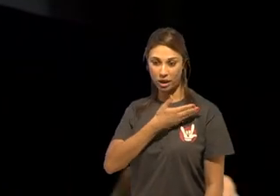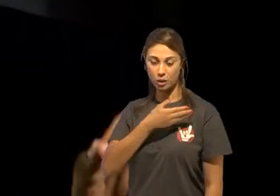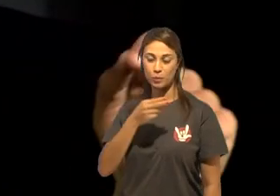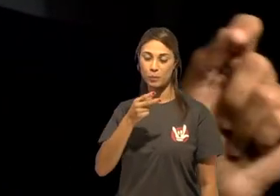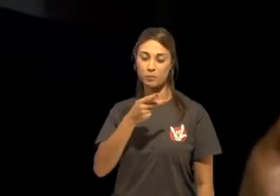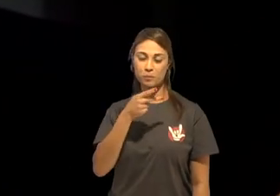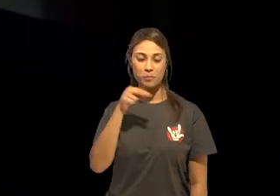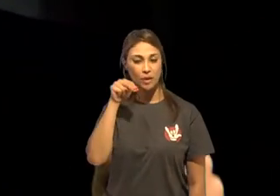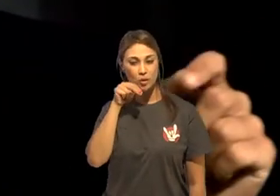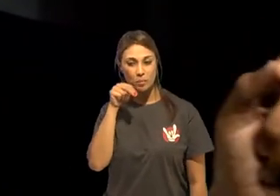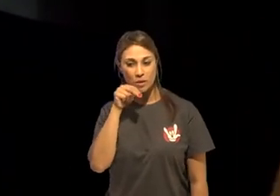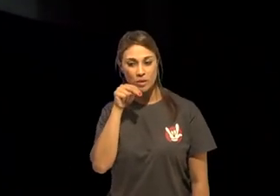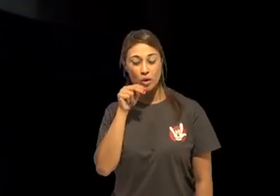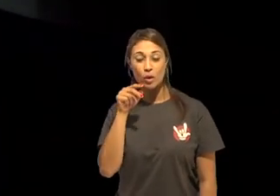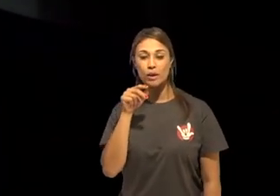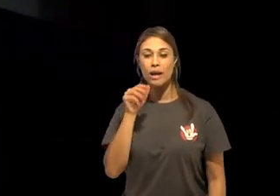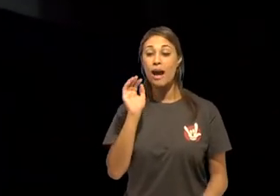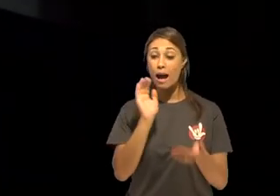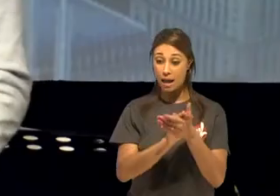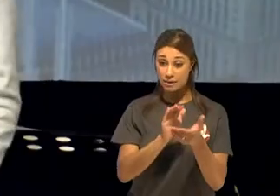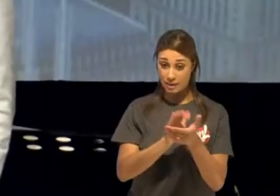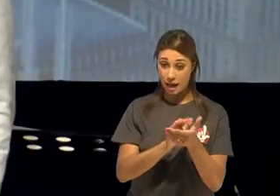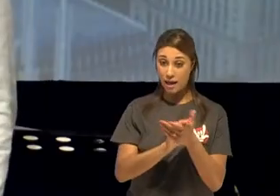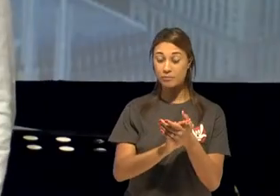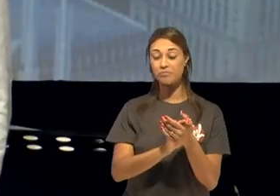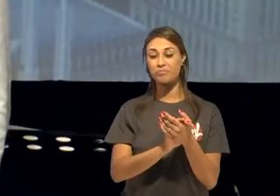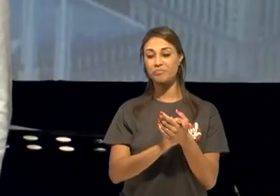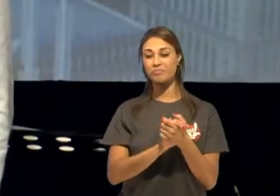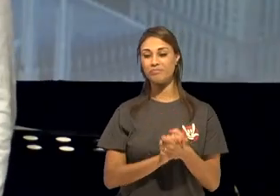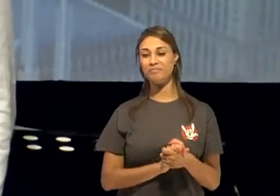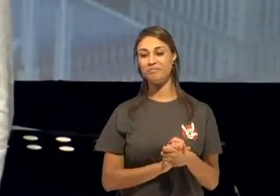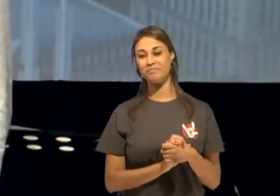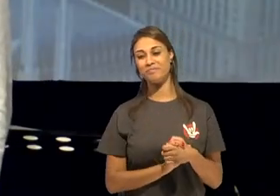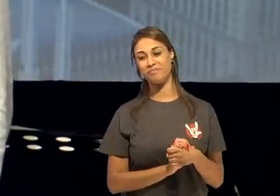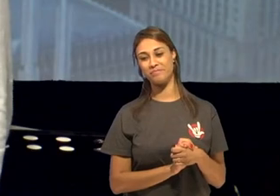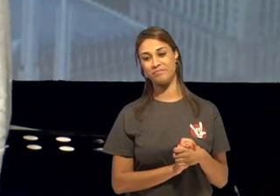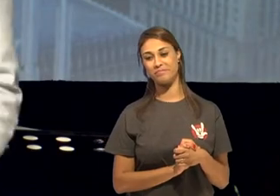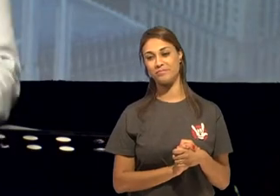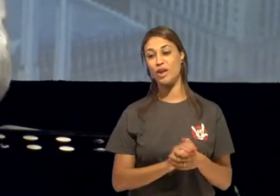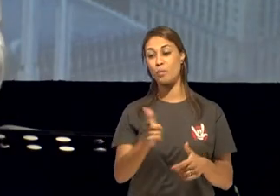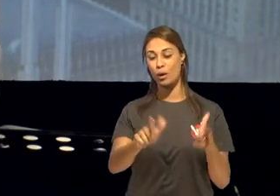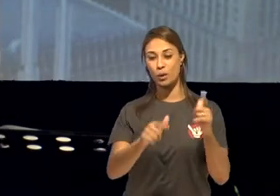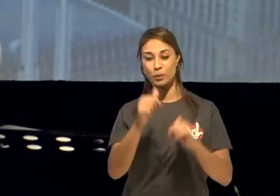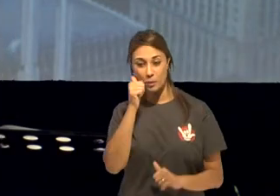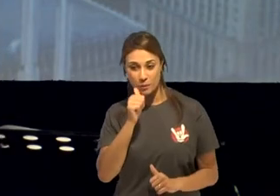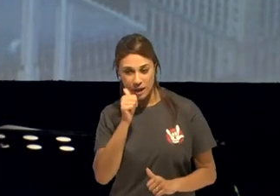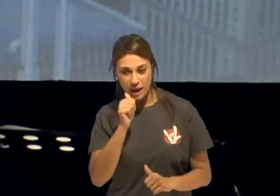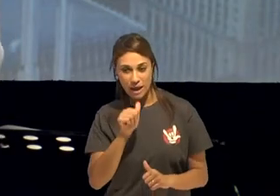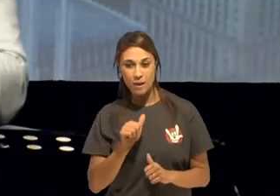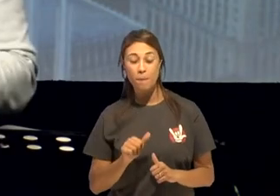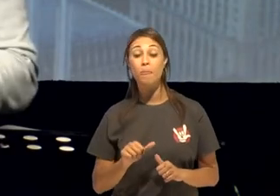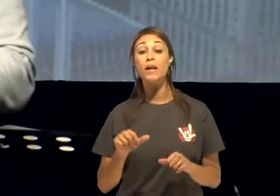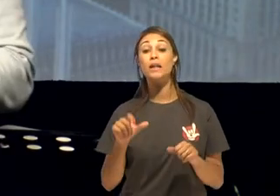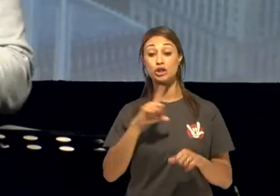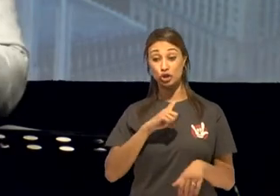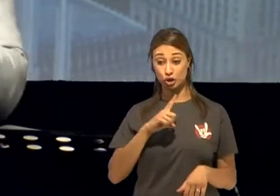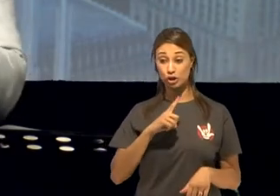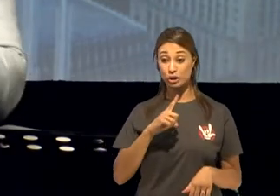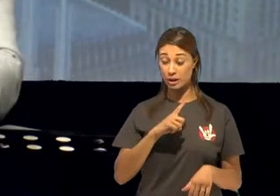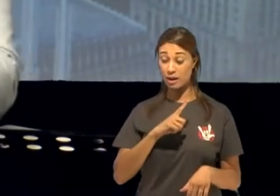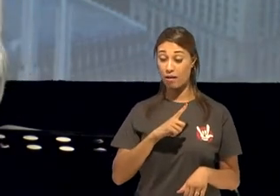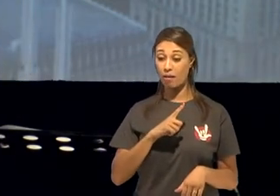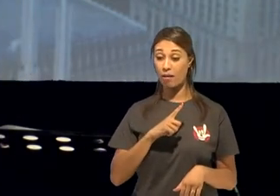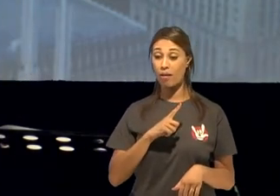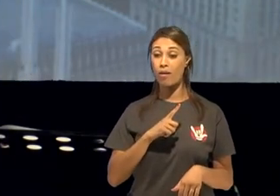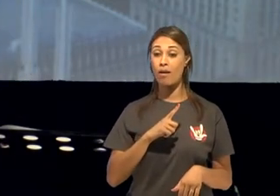Moisés começou a caminhar com ela. E o meu tio Pedrinho falou Se é